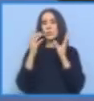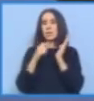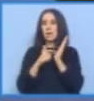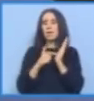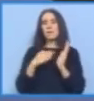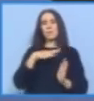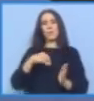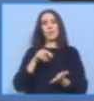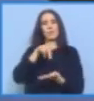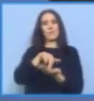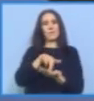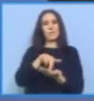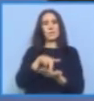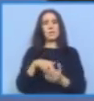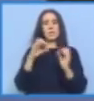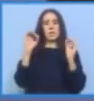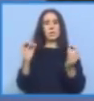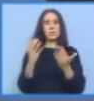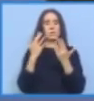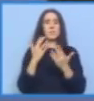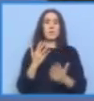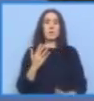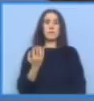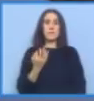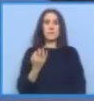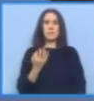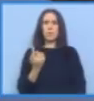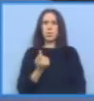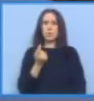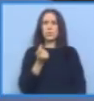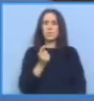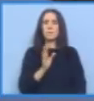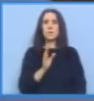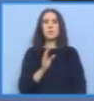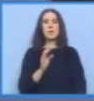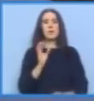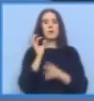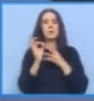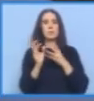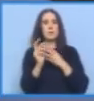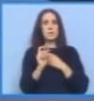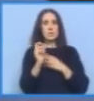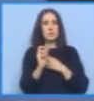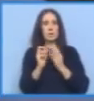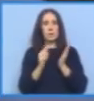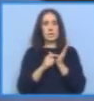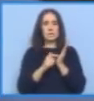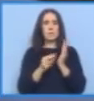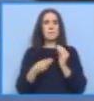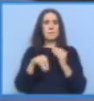é? E uma luz, e já agora, embora esteja a demorar um bocadinho, um terceiro aspecto, talvez, para além desta